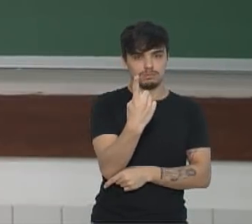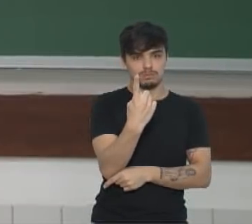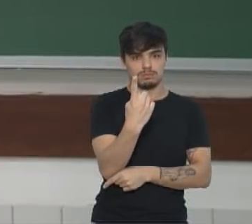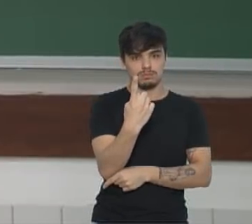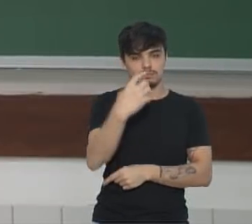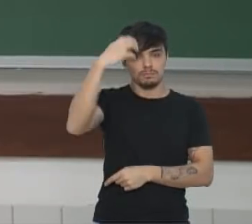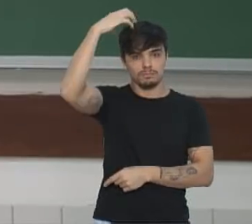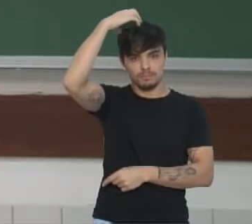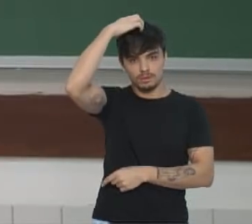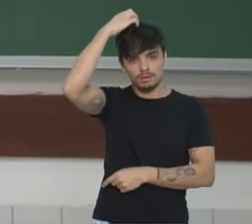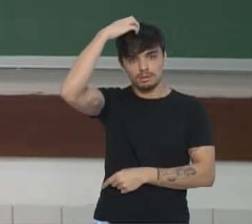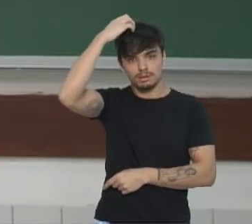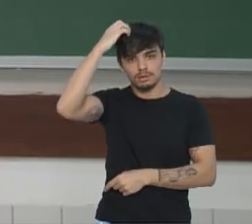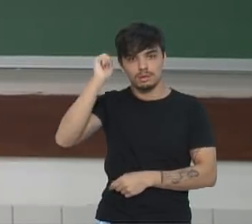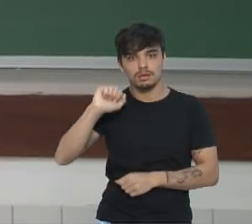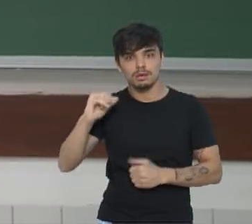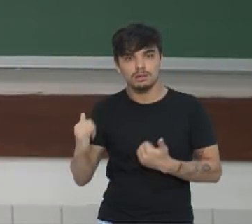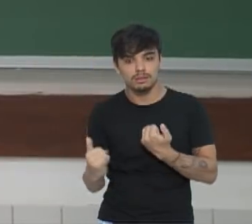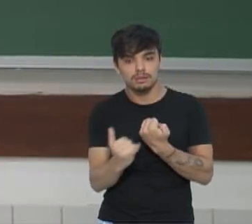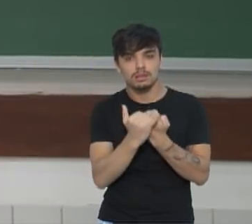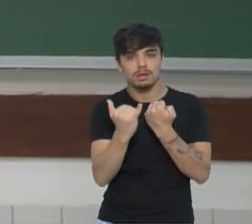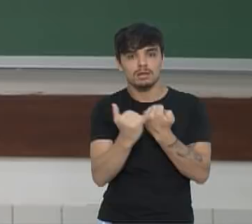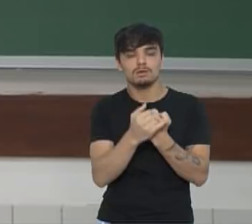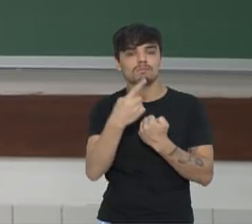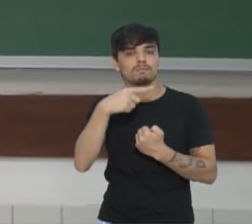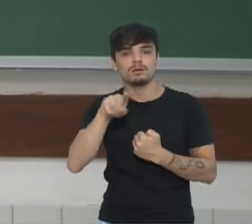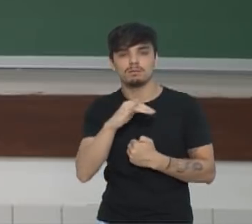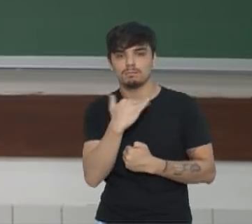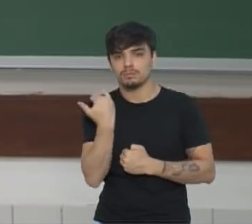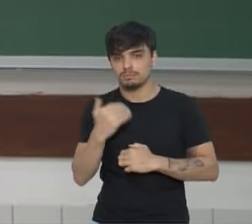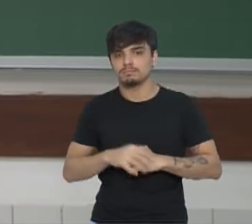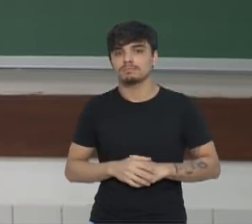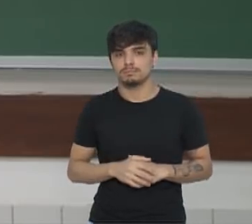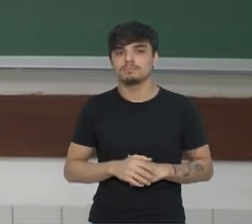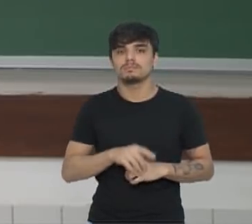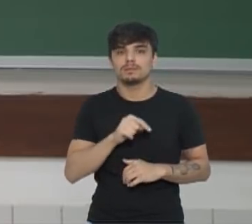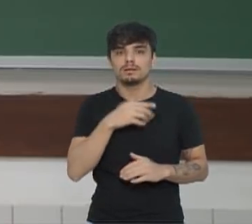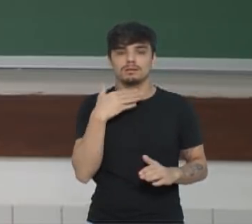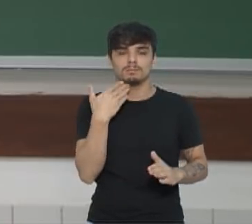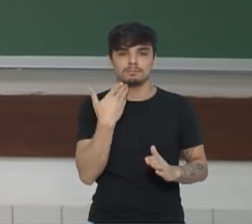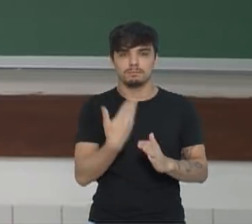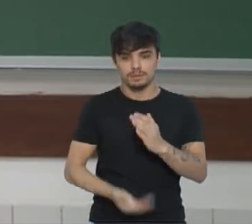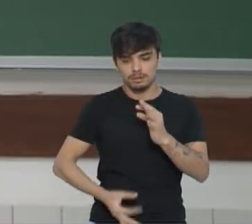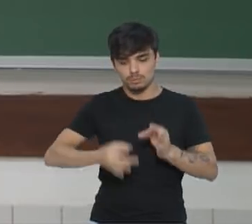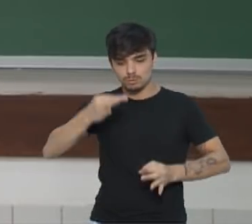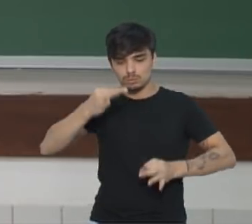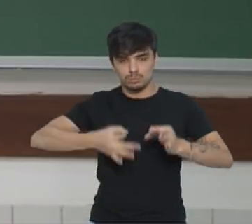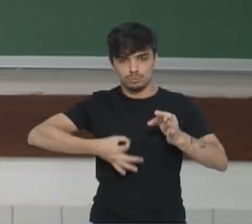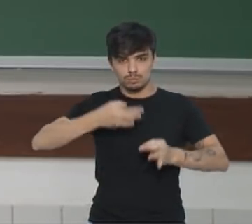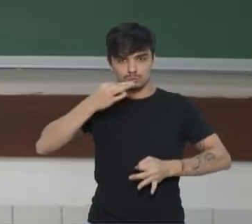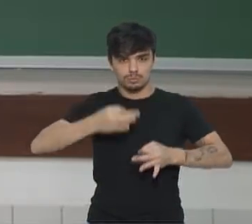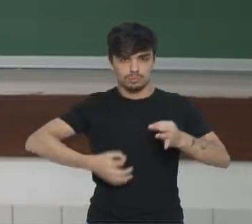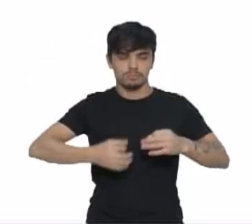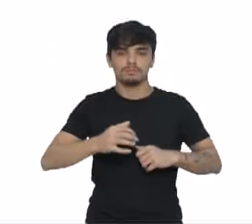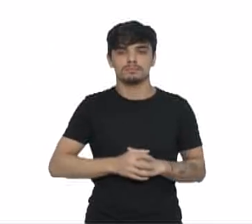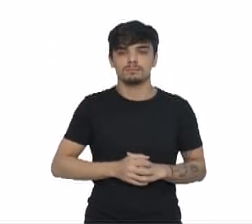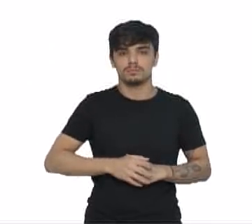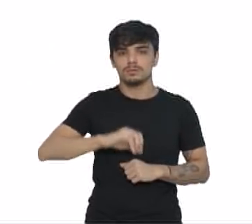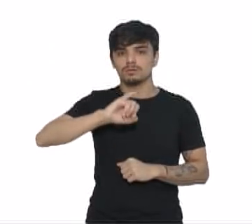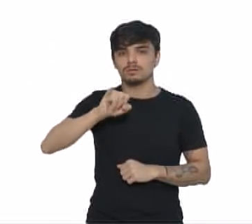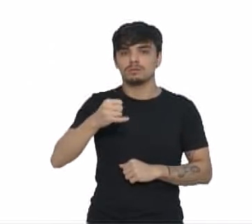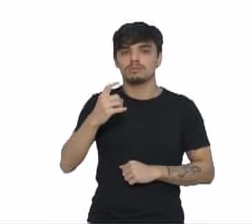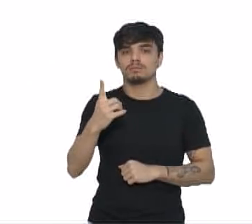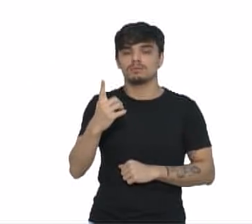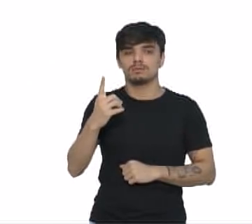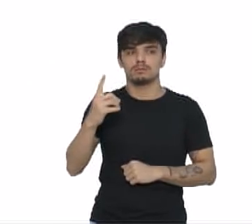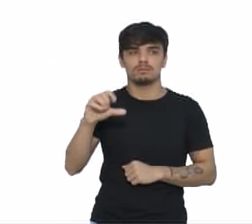condenado à morte por traição. Ele perdeu o seu julgamento, certo? Em janeiro de 1793,